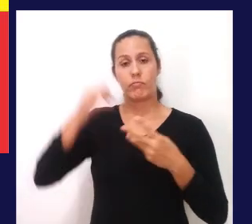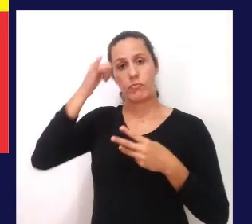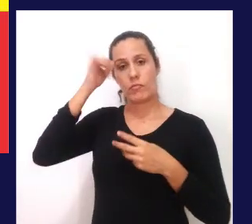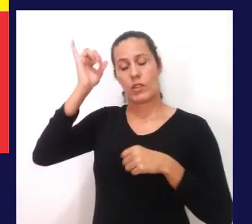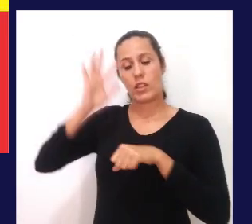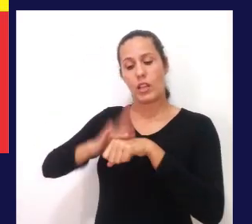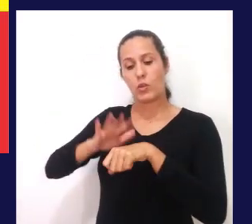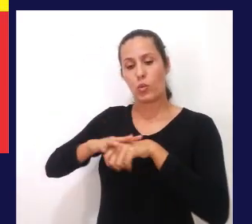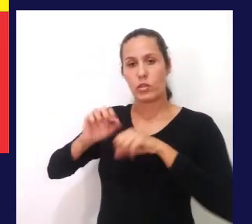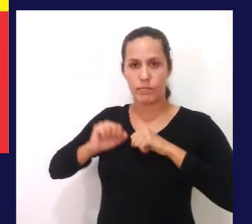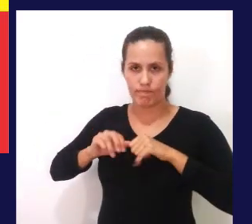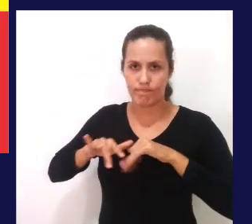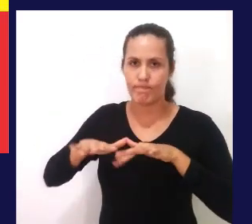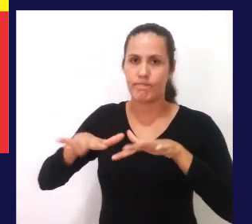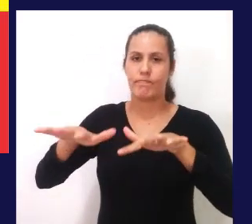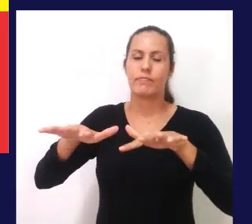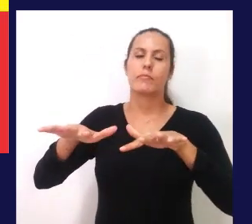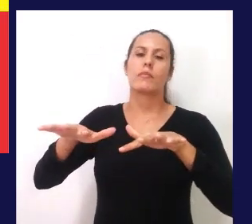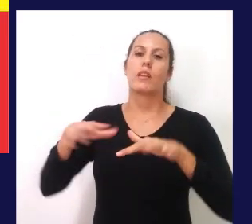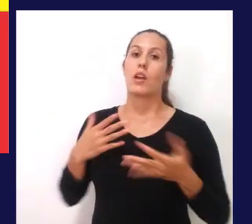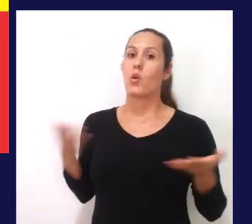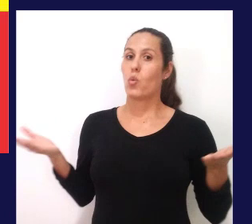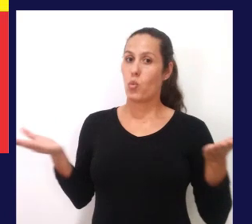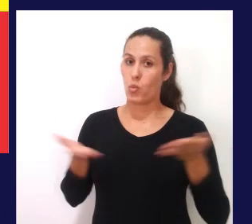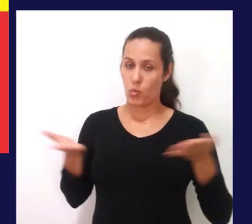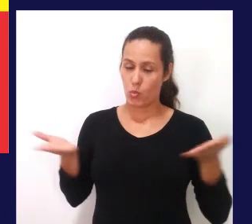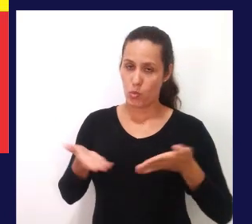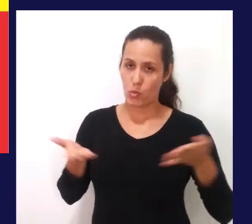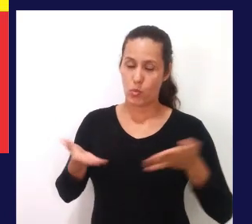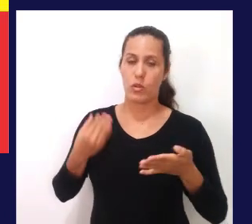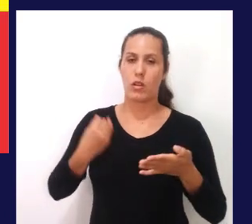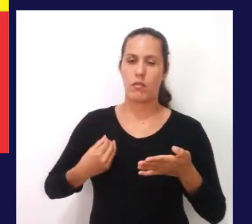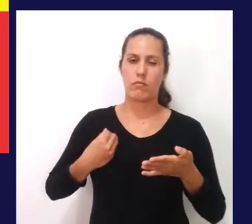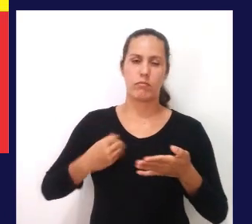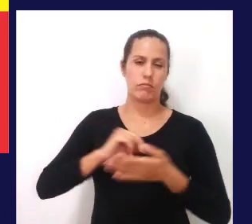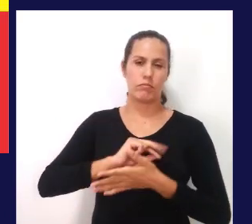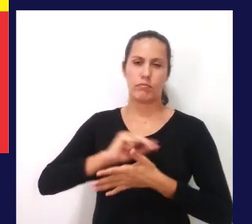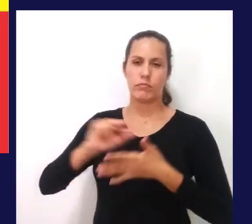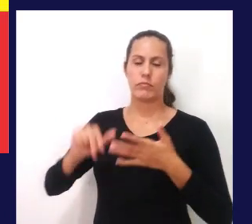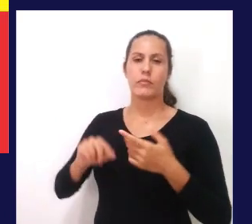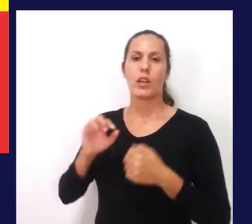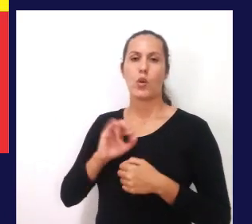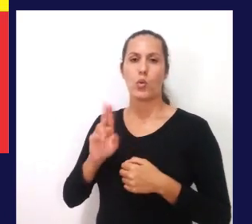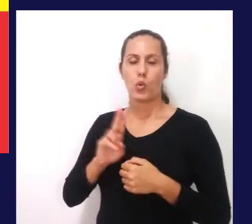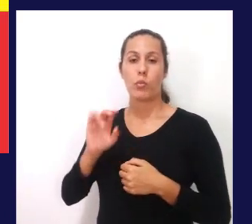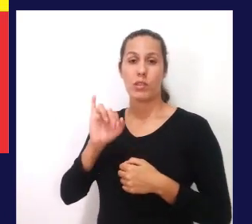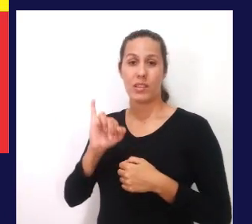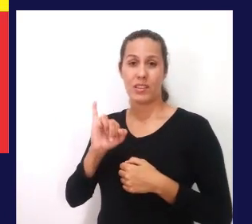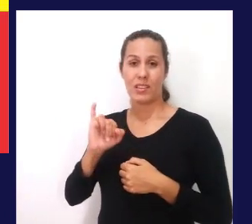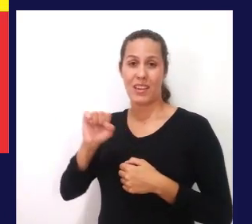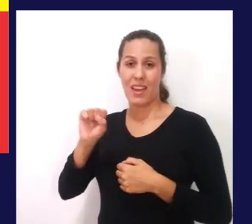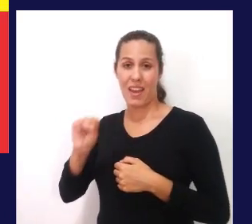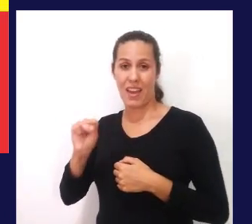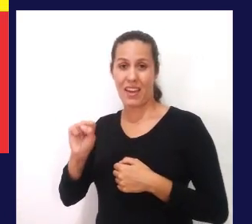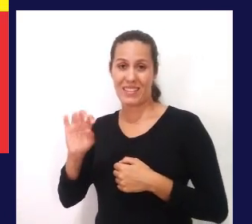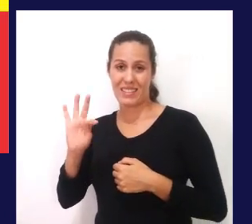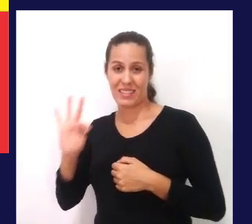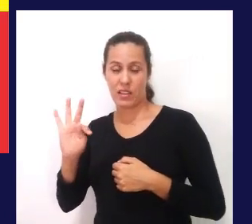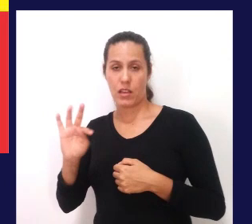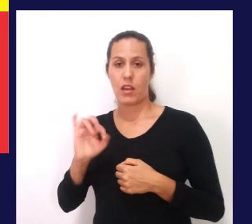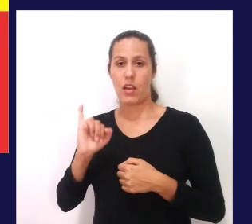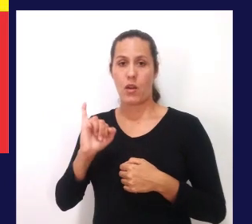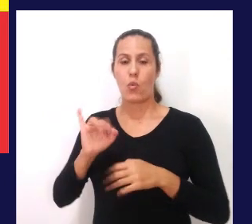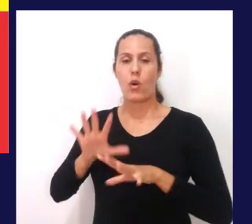doenças sexualmente transmissíveis, que hoje são, na realidade, conhecidas como